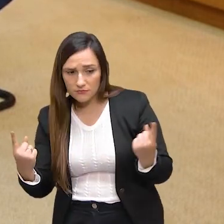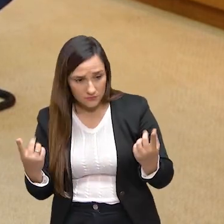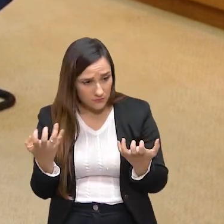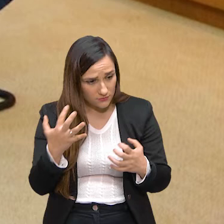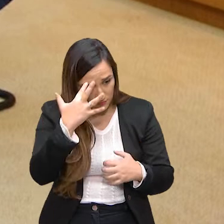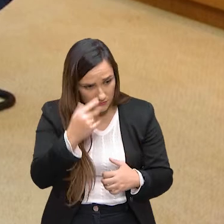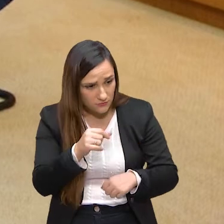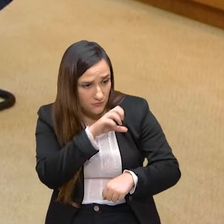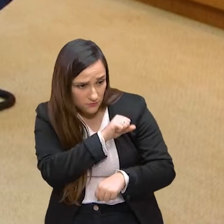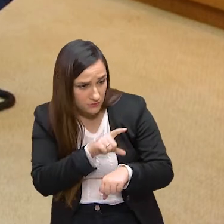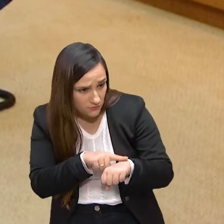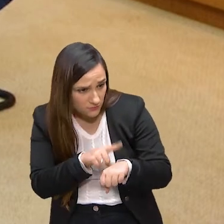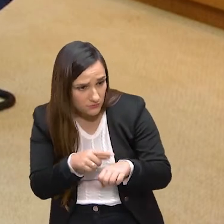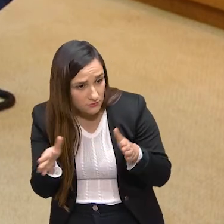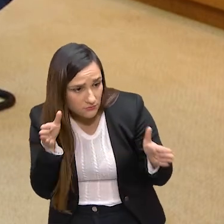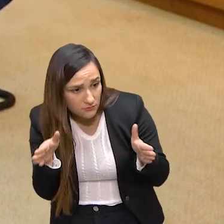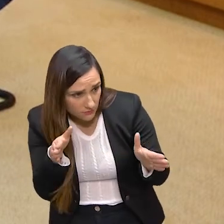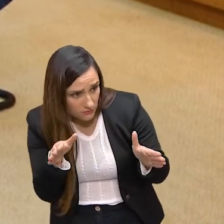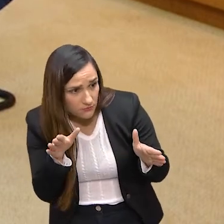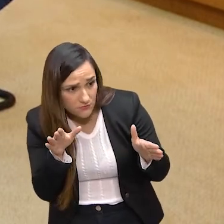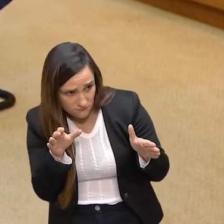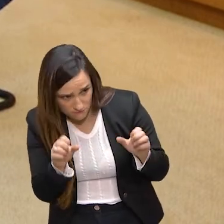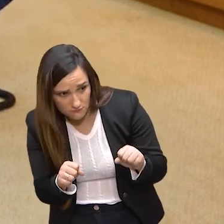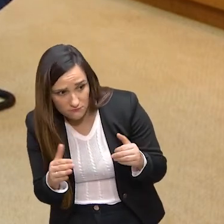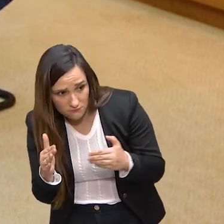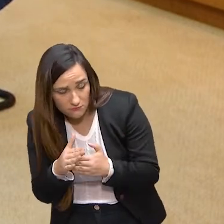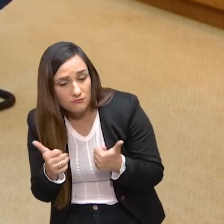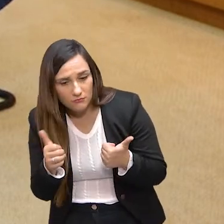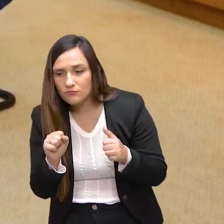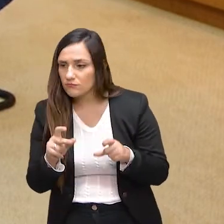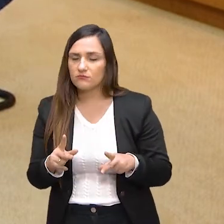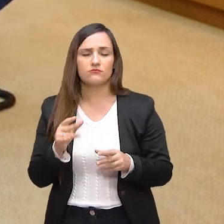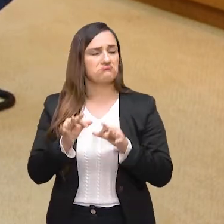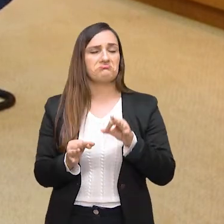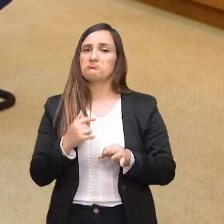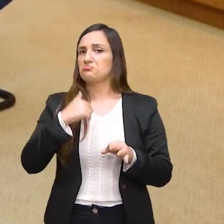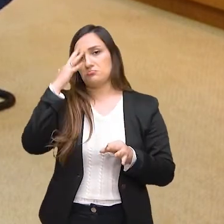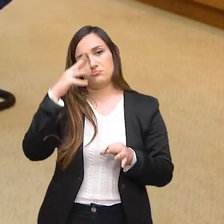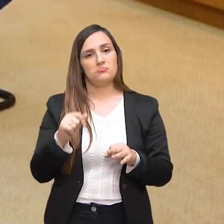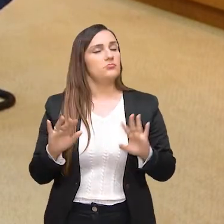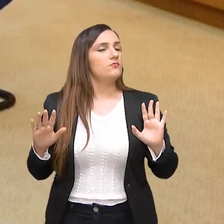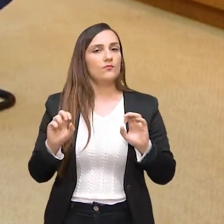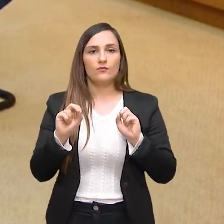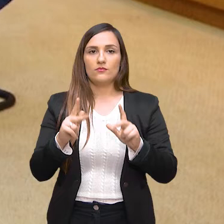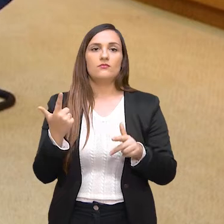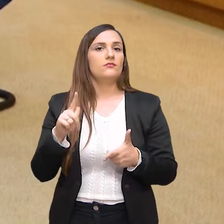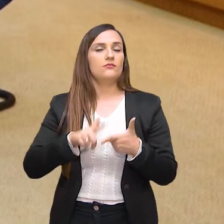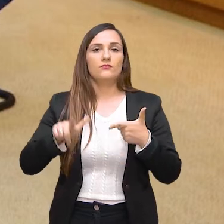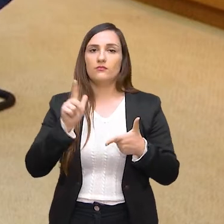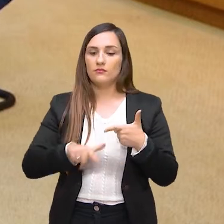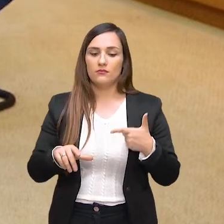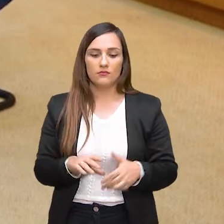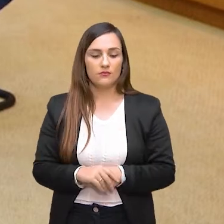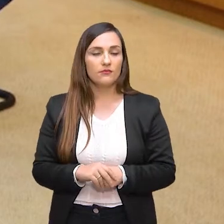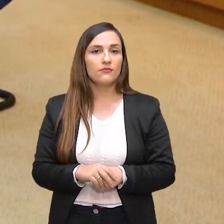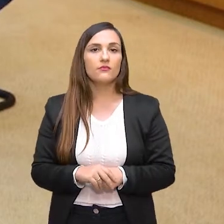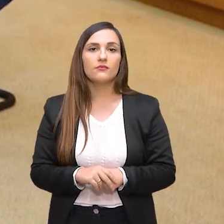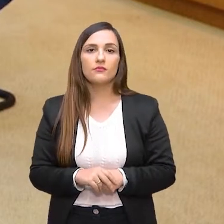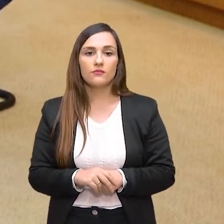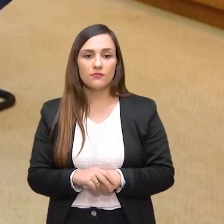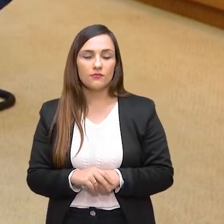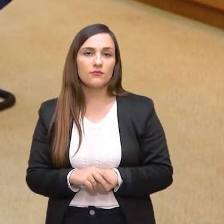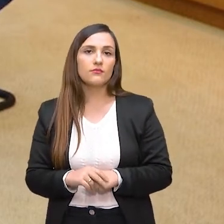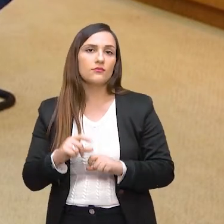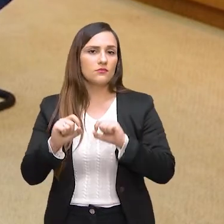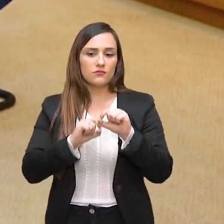seu processo naquele prazo, sobre determinados limites, tá bom para o judiciário, né? Quando realmente o juiz não vê que há alguma burla